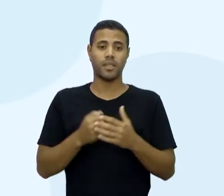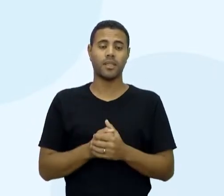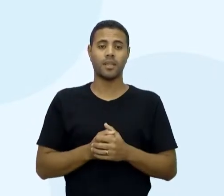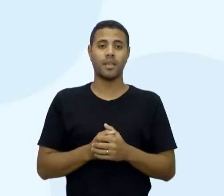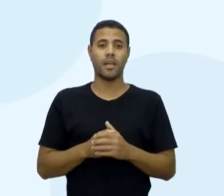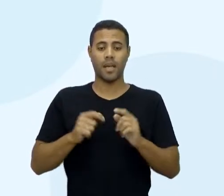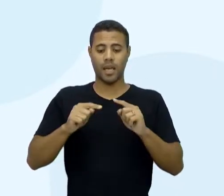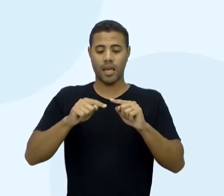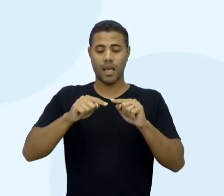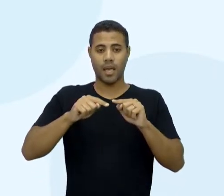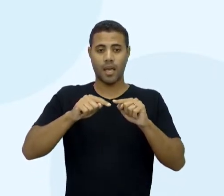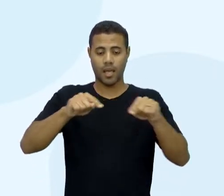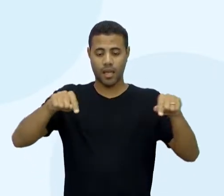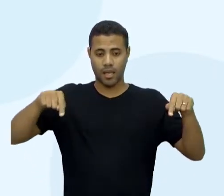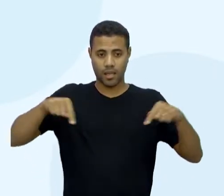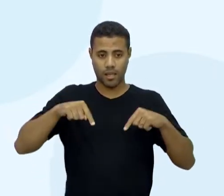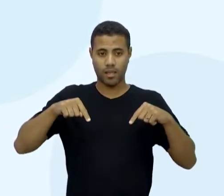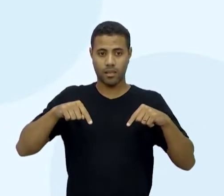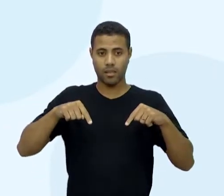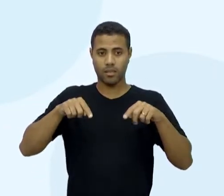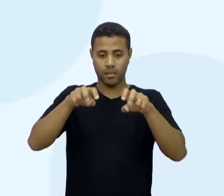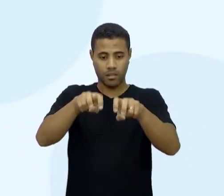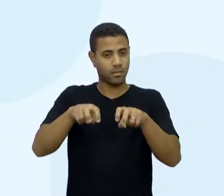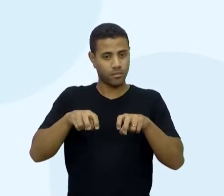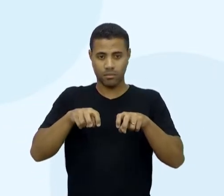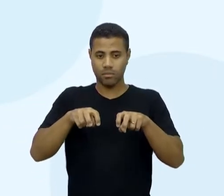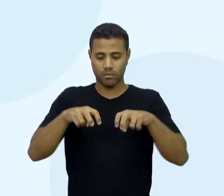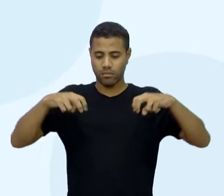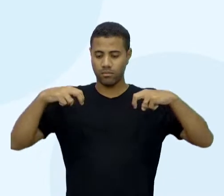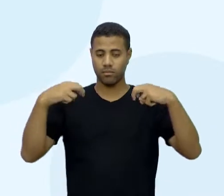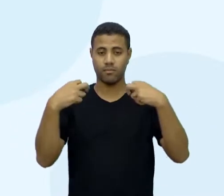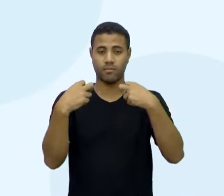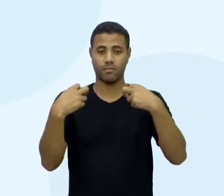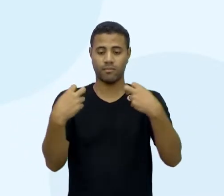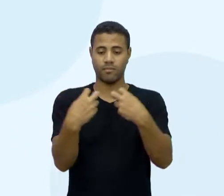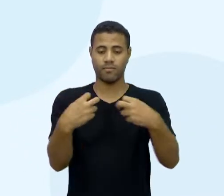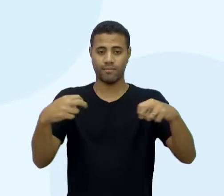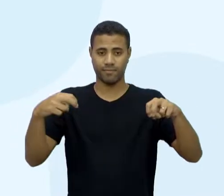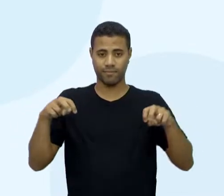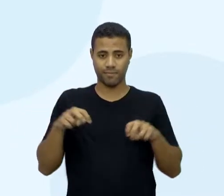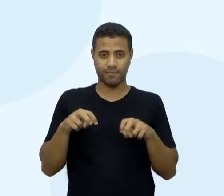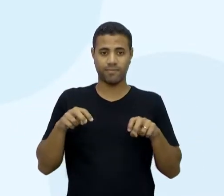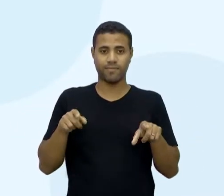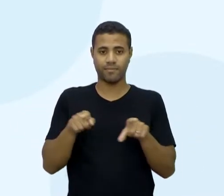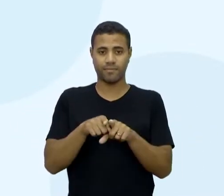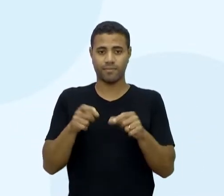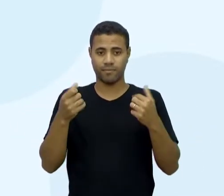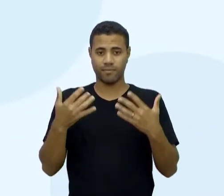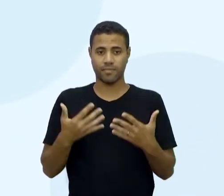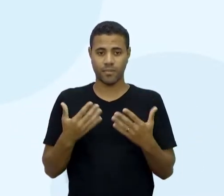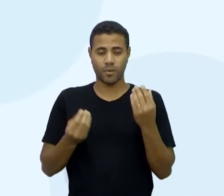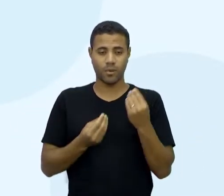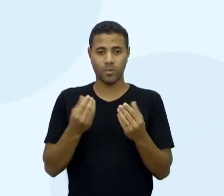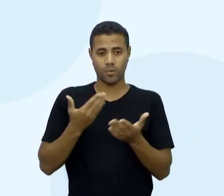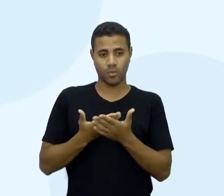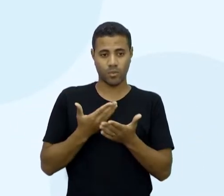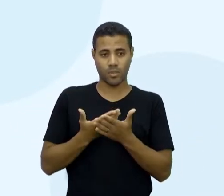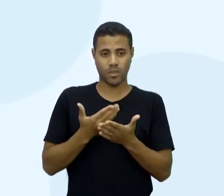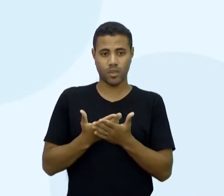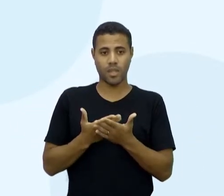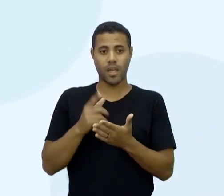de aula invertida e também a produção de notícias, tá? Onde aí, no caso, né, na sala de aula invertida, o nosso estudante é